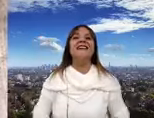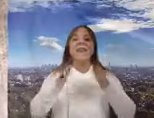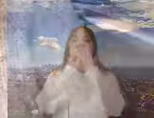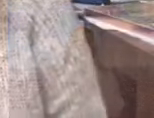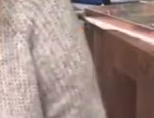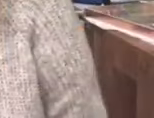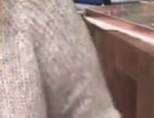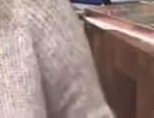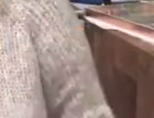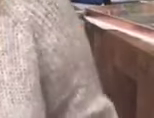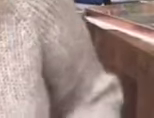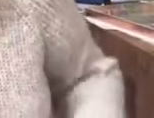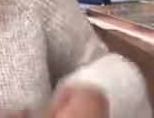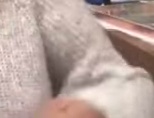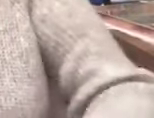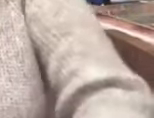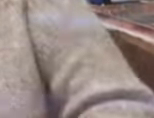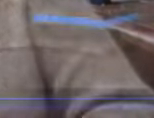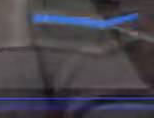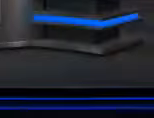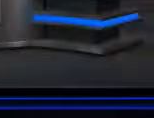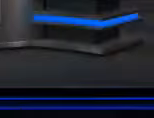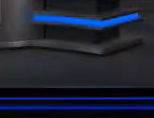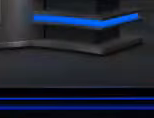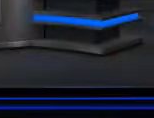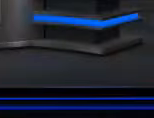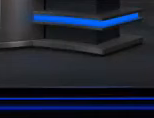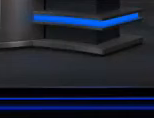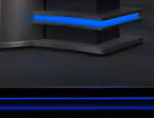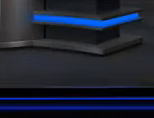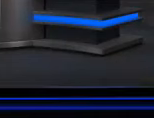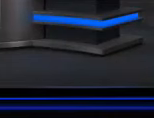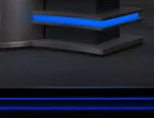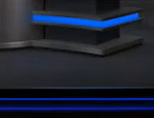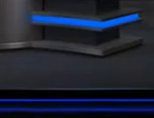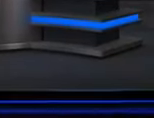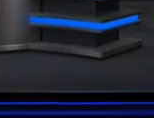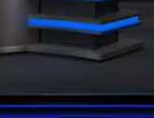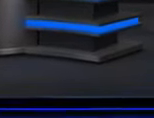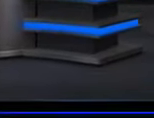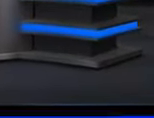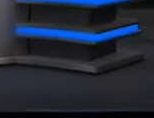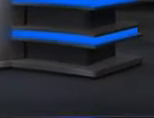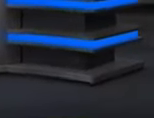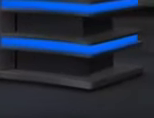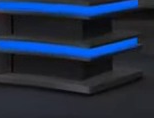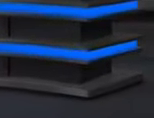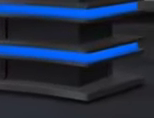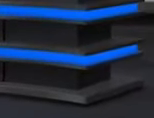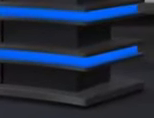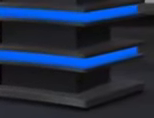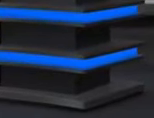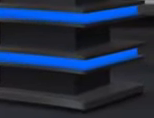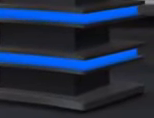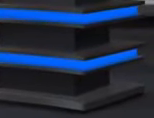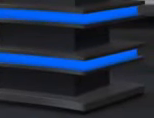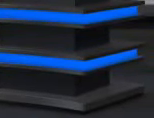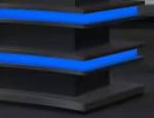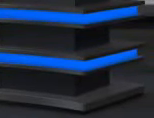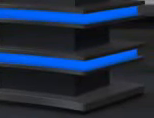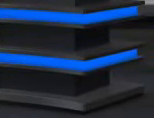Tchau. Beijo, queridos. Beijo. Tchau, beijo. Até a próxima. Tchau. Ah, pessoal, muito obrigada. Olha, tô terminando assim, cheia